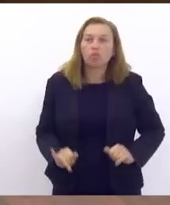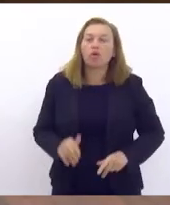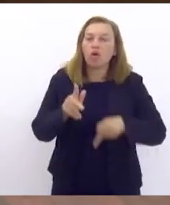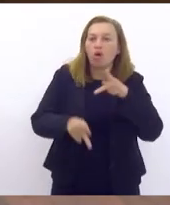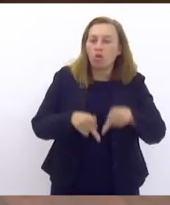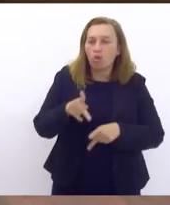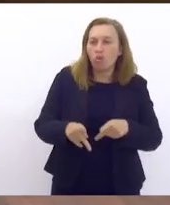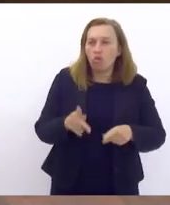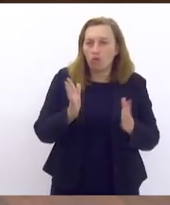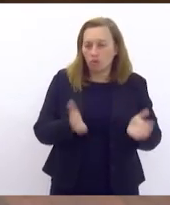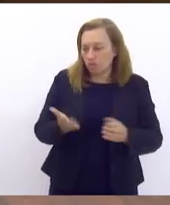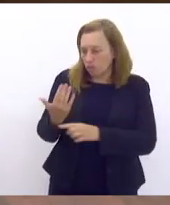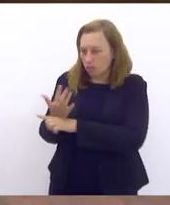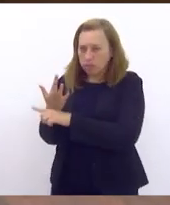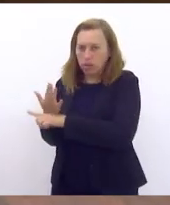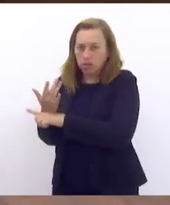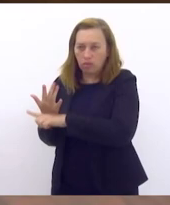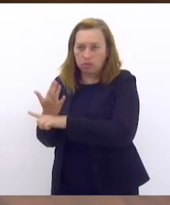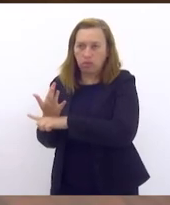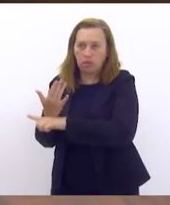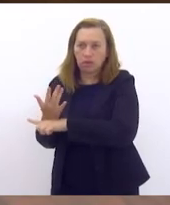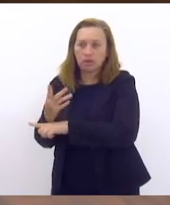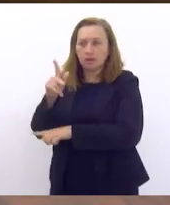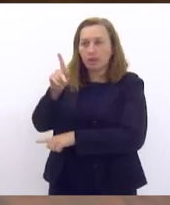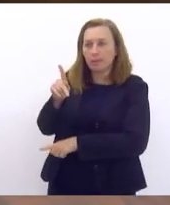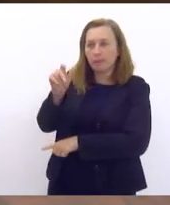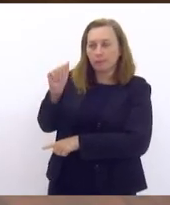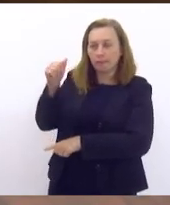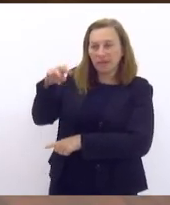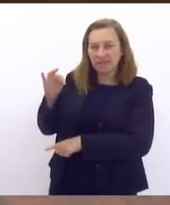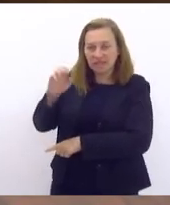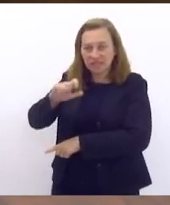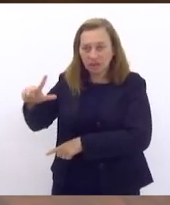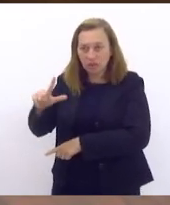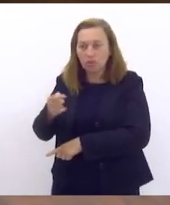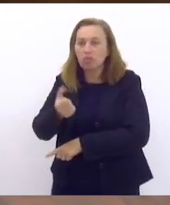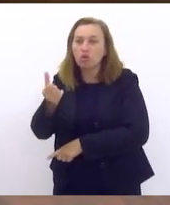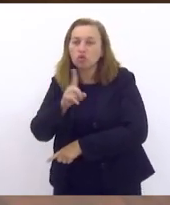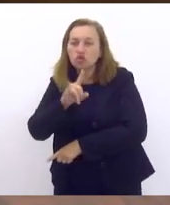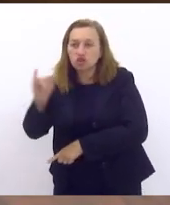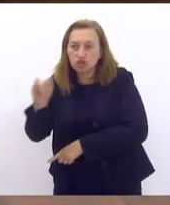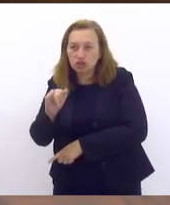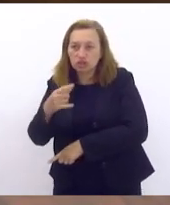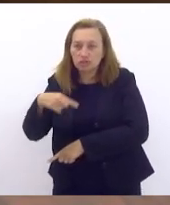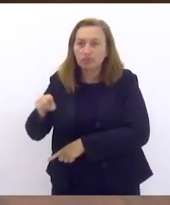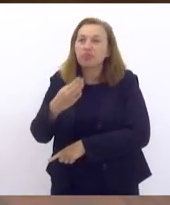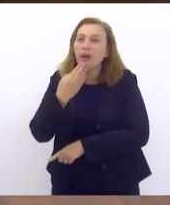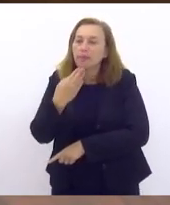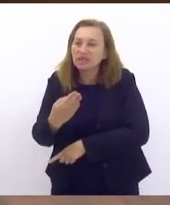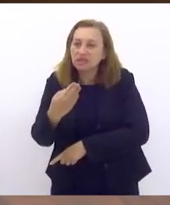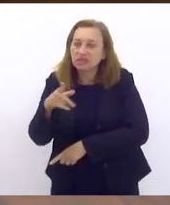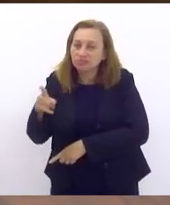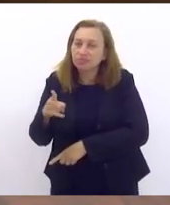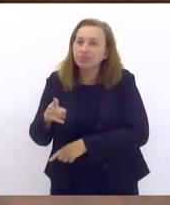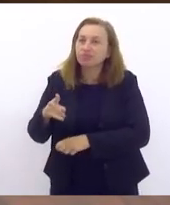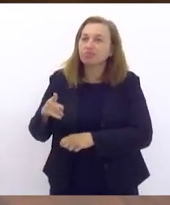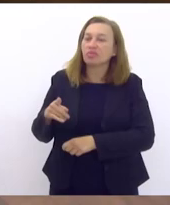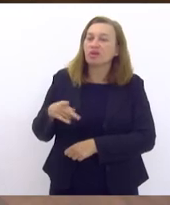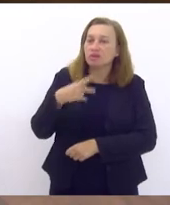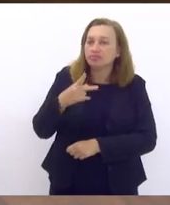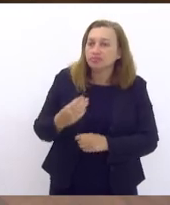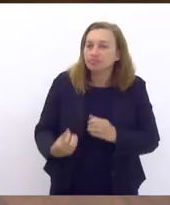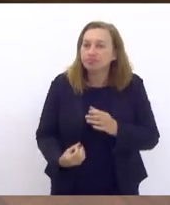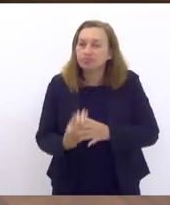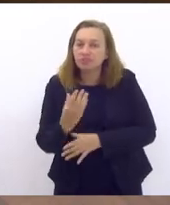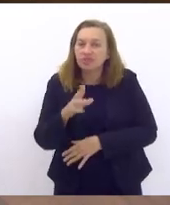Hoje foi em Duque de Caxias, ali no Pantanal, onde estive há poucos dias, pedindo aqui, falando que iríamos implantar